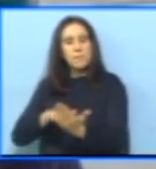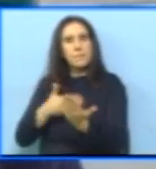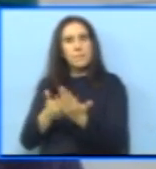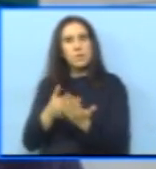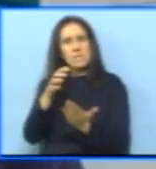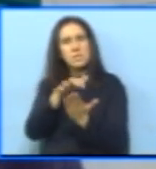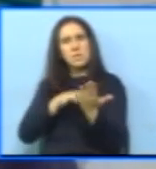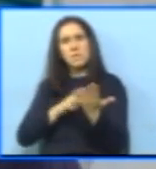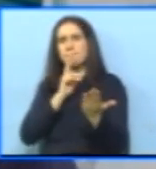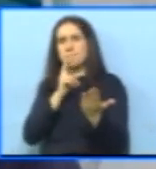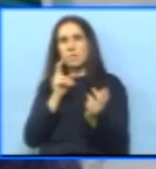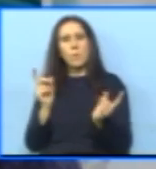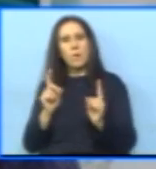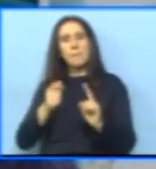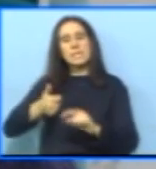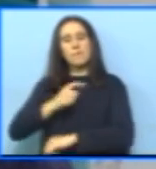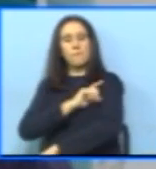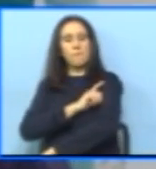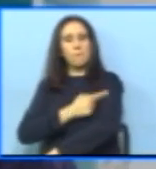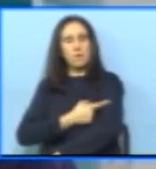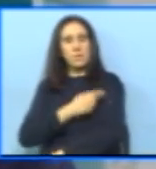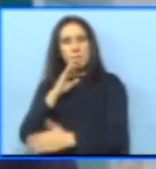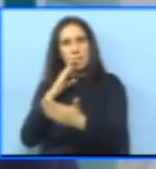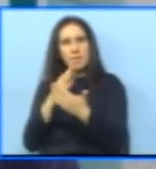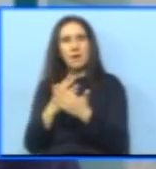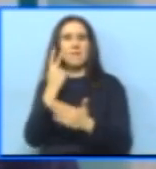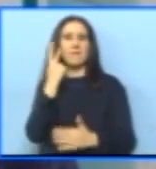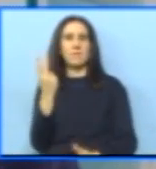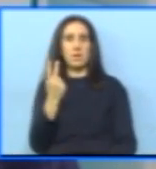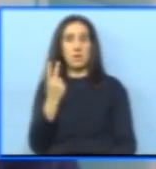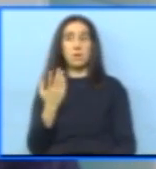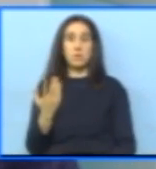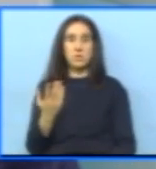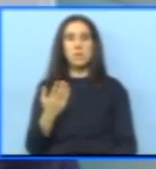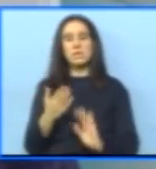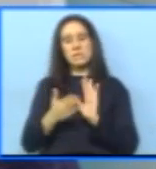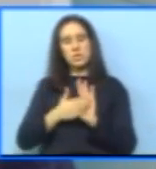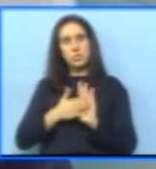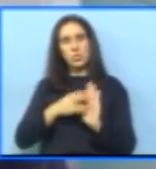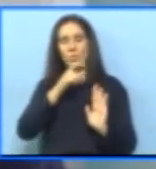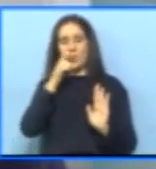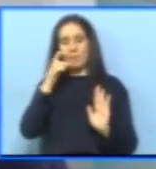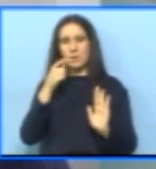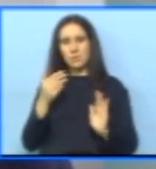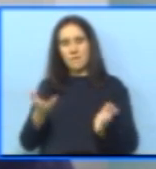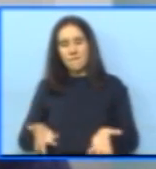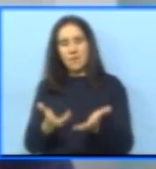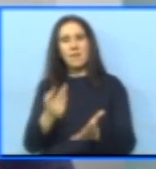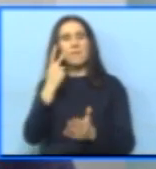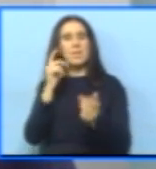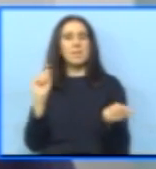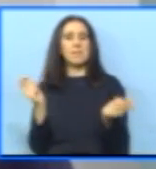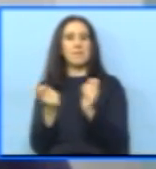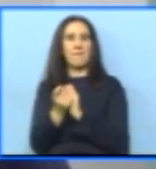discurso argumentativo, mas pela força que ela é capaz de dar à vida, ou seja, pelo testemunho, pelo compromisso de transformação de vida. E essa é que